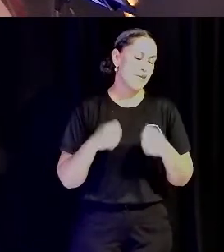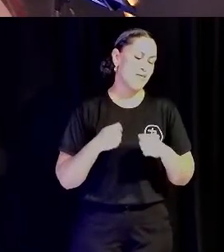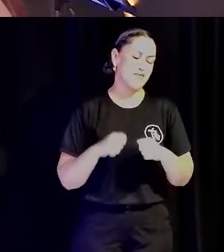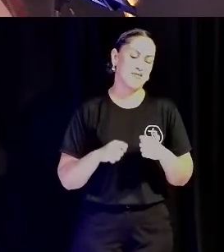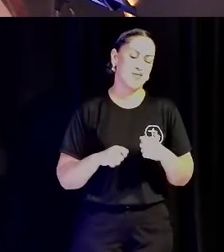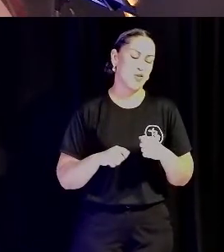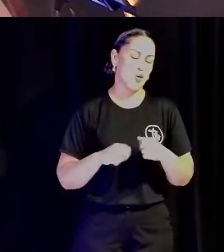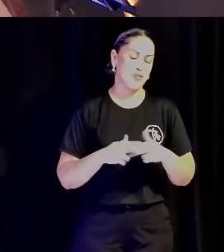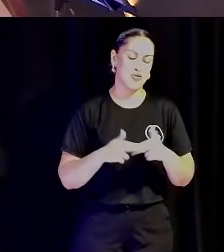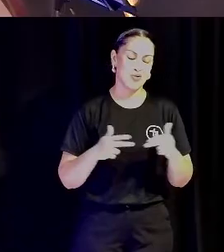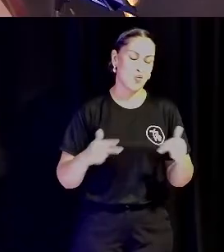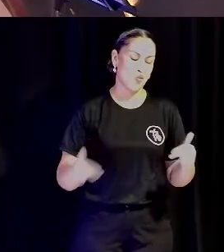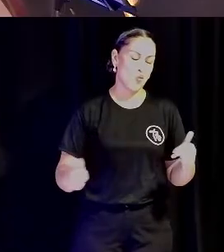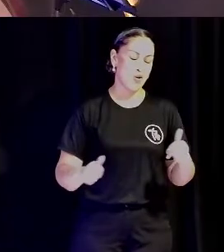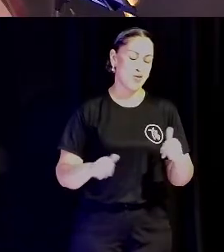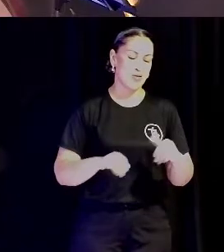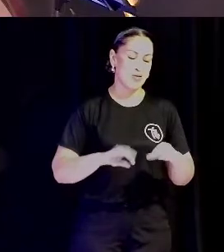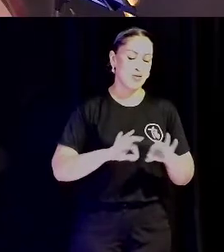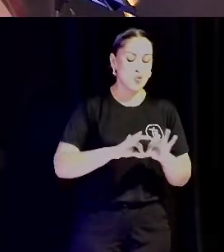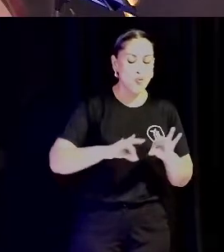fora de Deus.